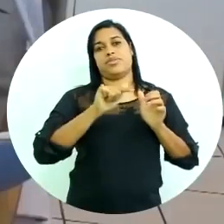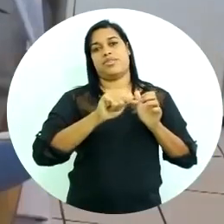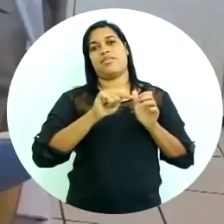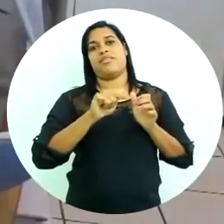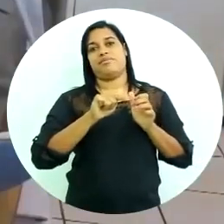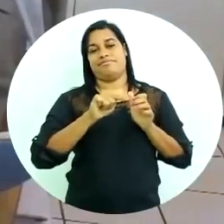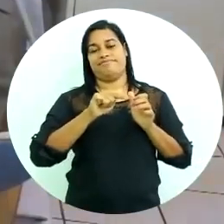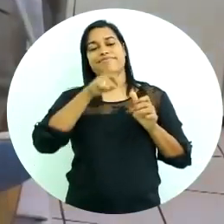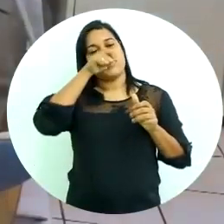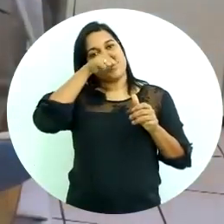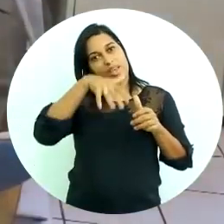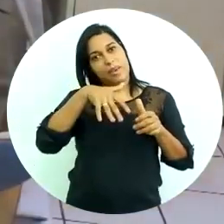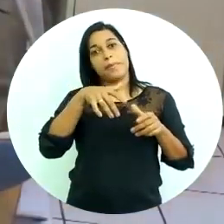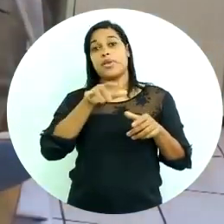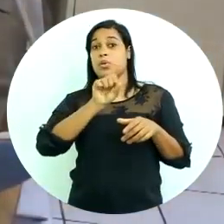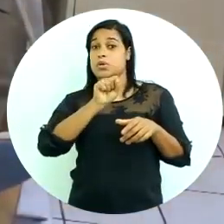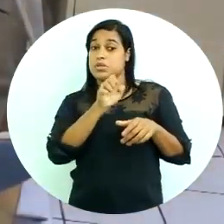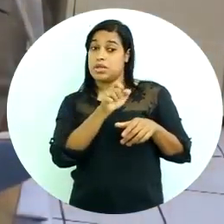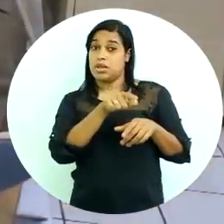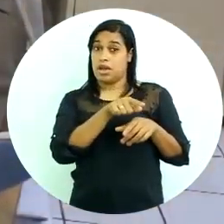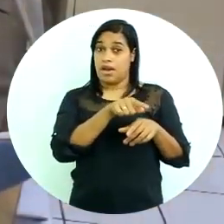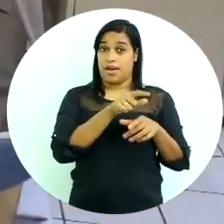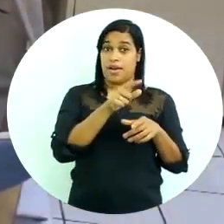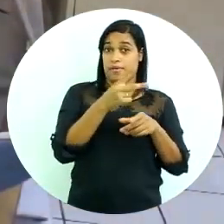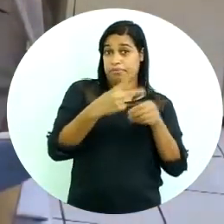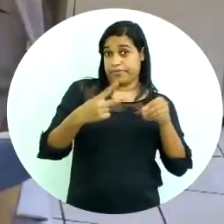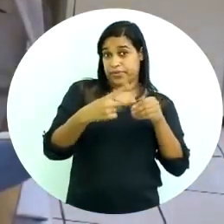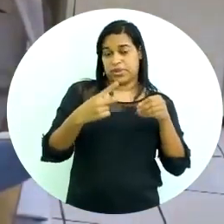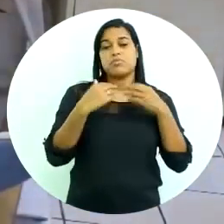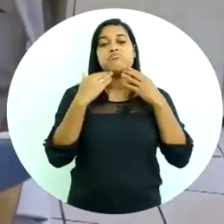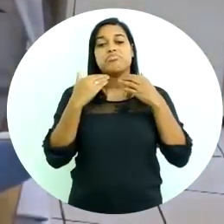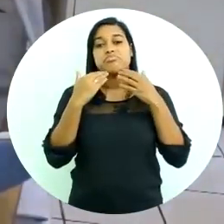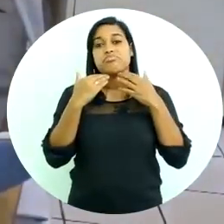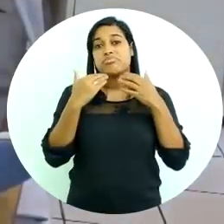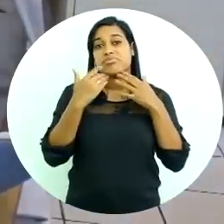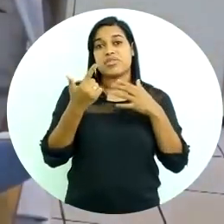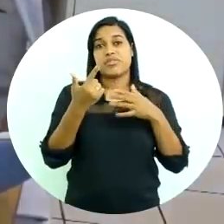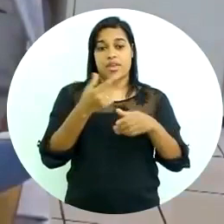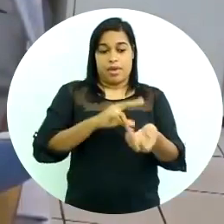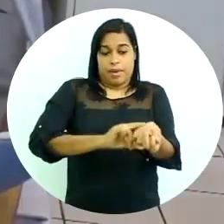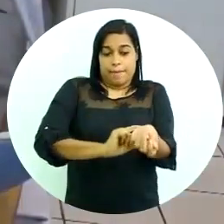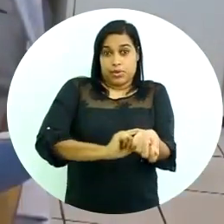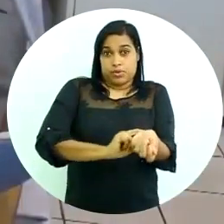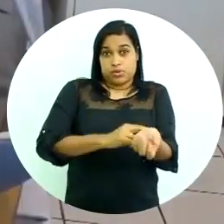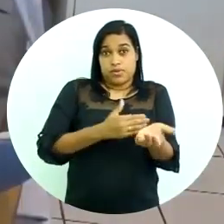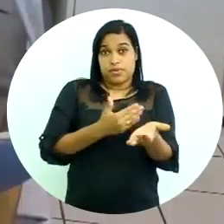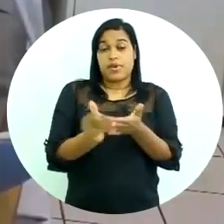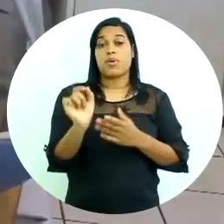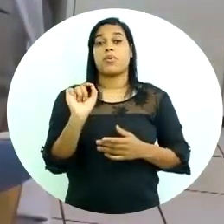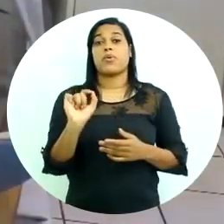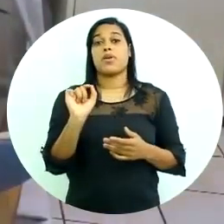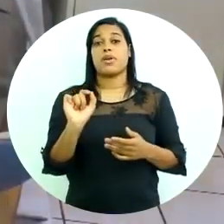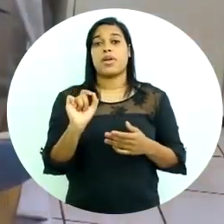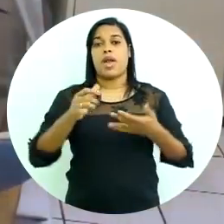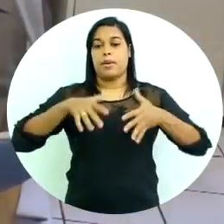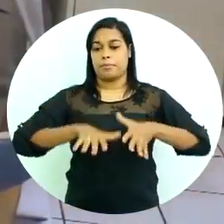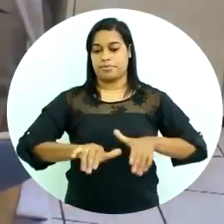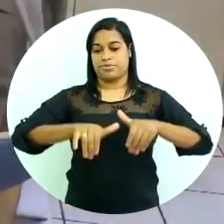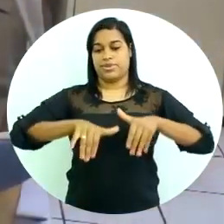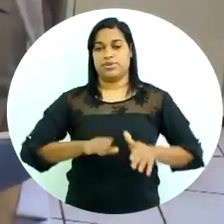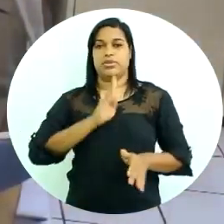sangramento. Após isso, se a vítima ela não tem pulso, a gente vai imediatamente iniciar a massagem